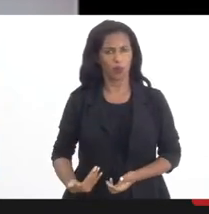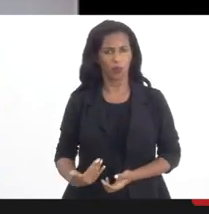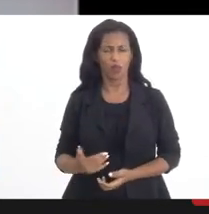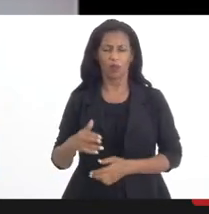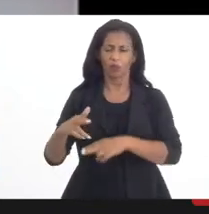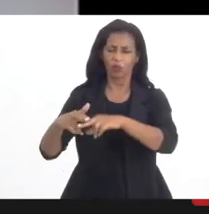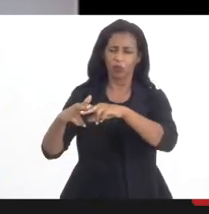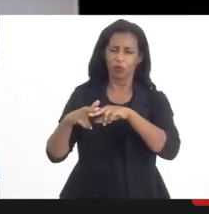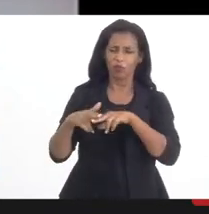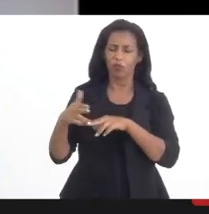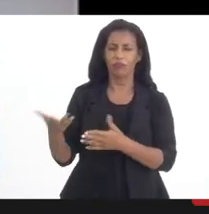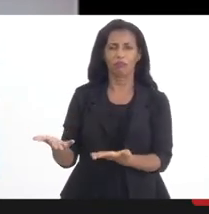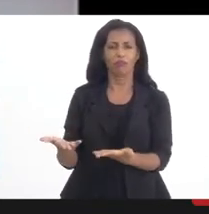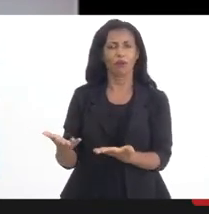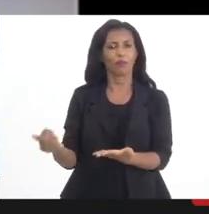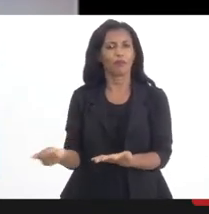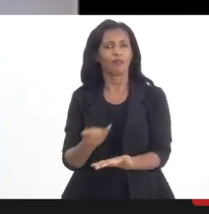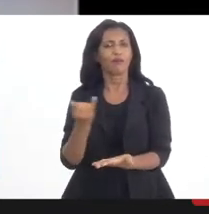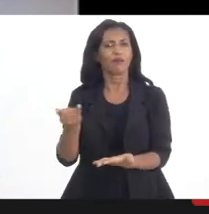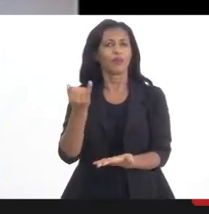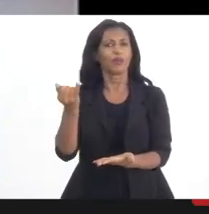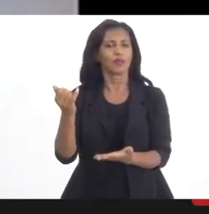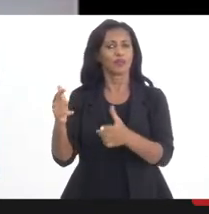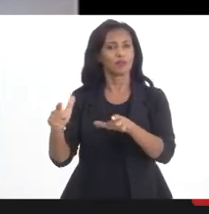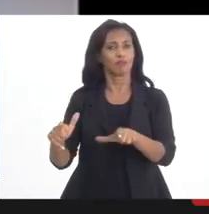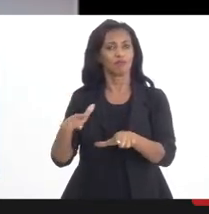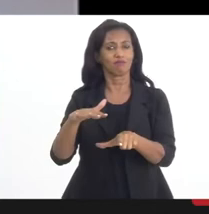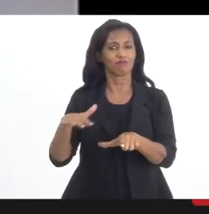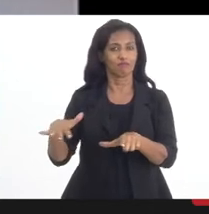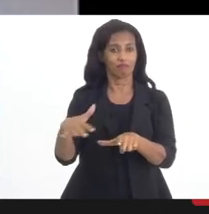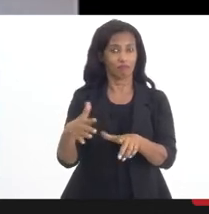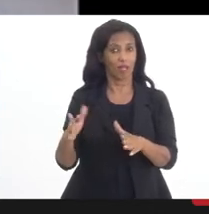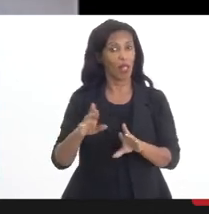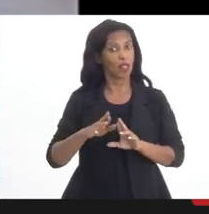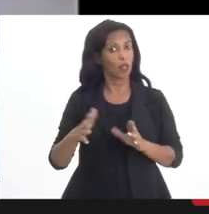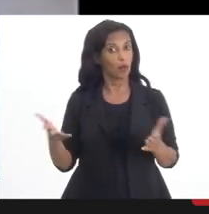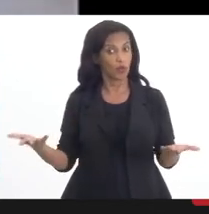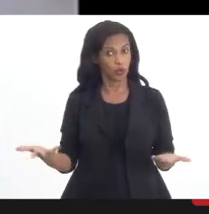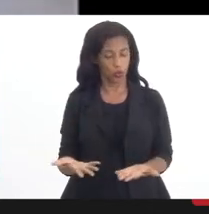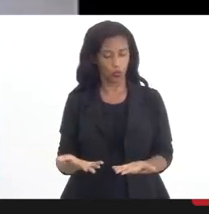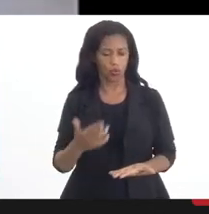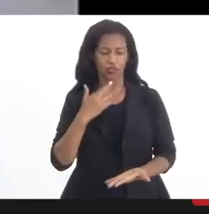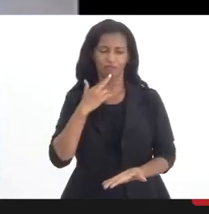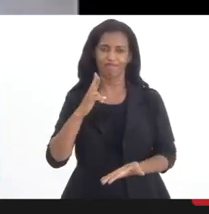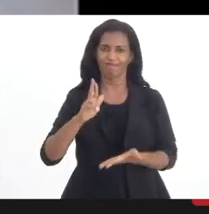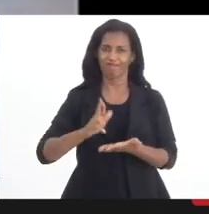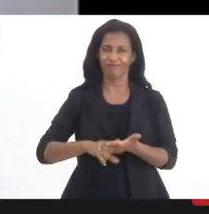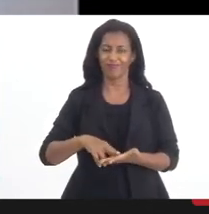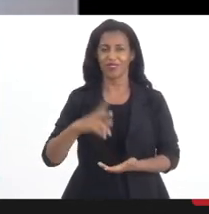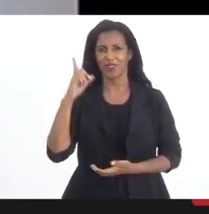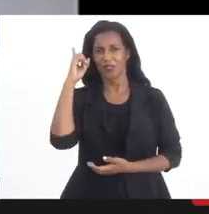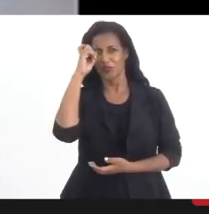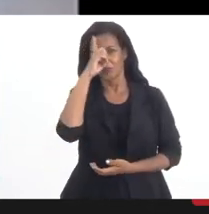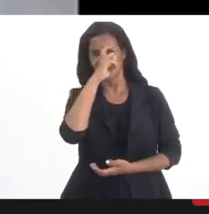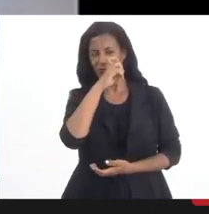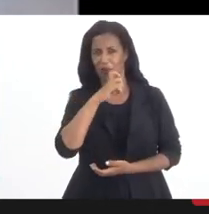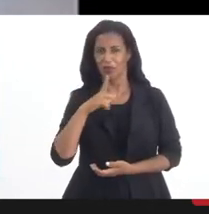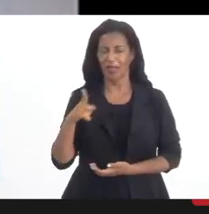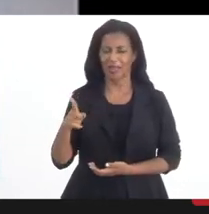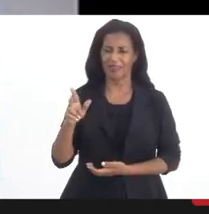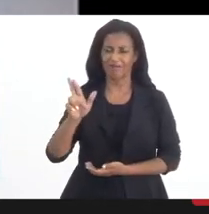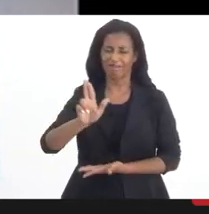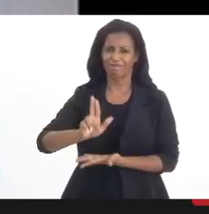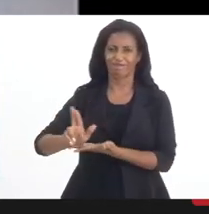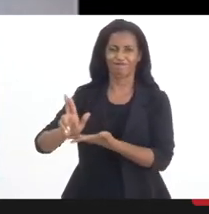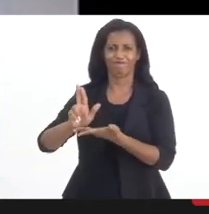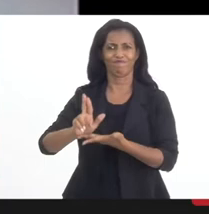né, importante para a Zona Oeste. Não é de hoje que nós reconhecemos as dificuldades da UESO, todas estas que